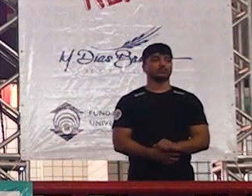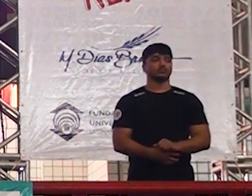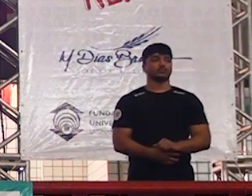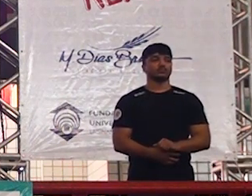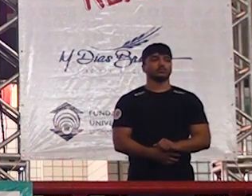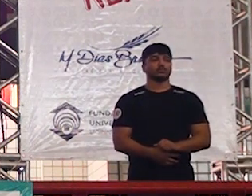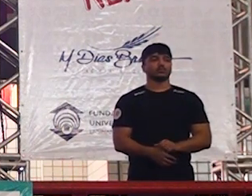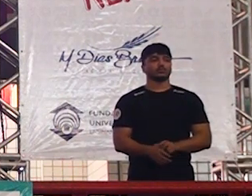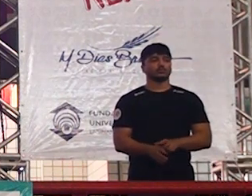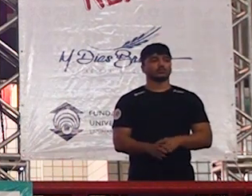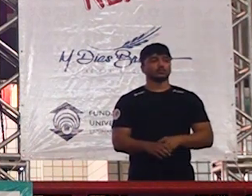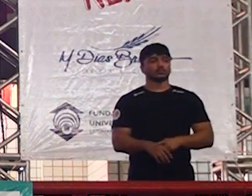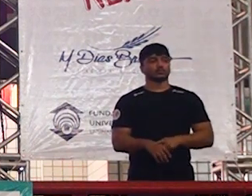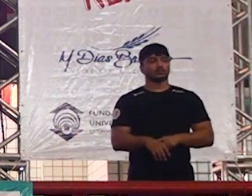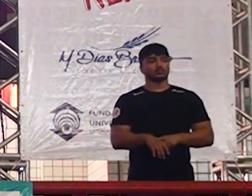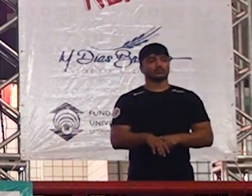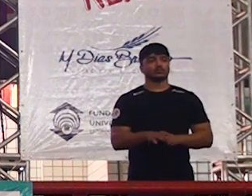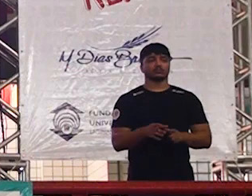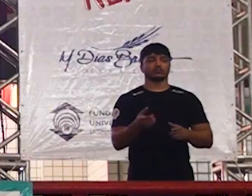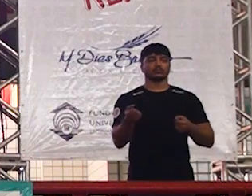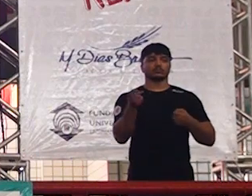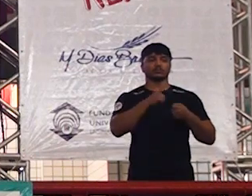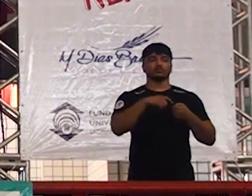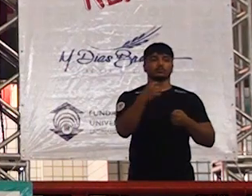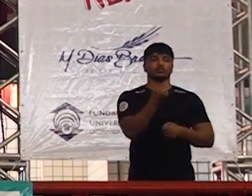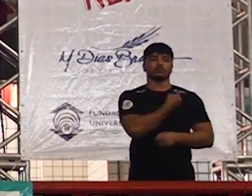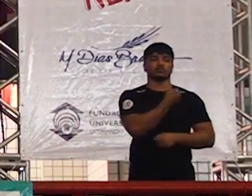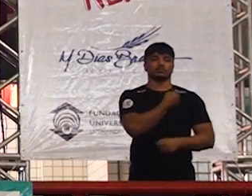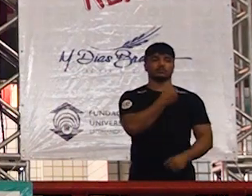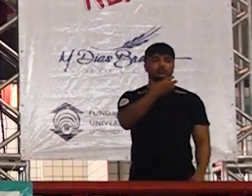Paramos, vamos voltar para a retrospectiva do Enem, na página 31.